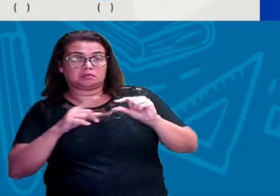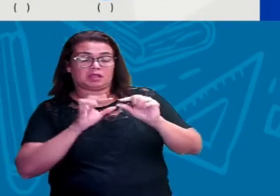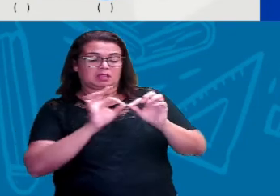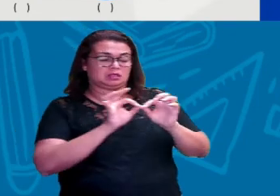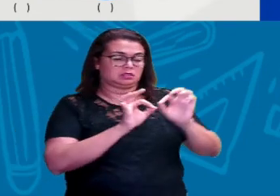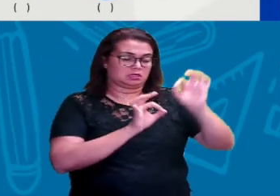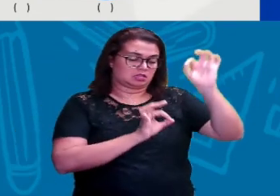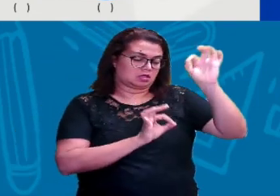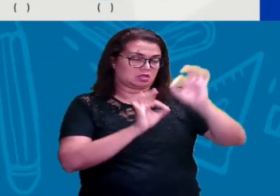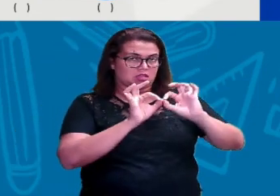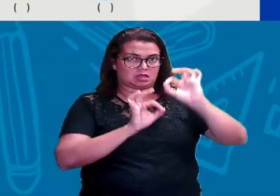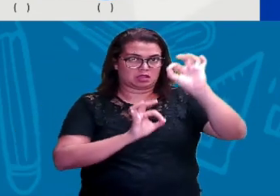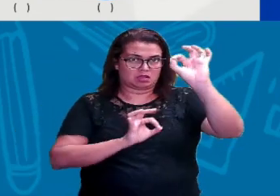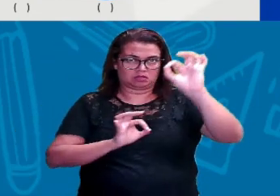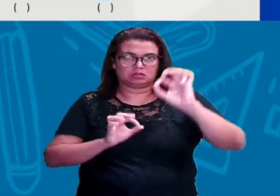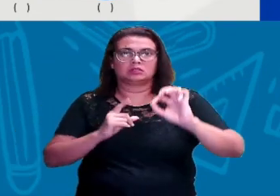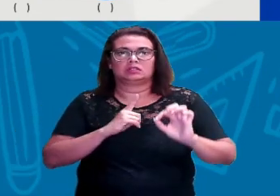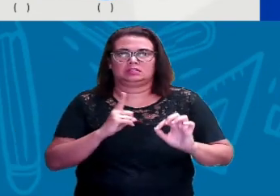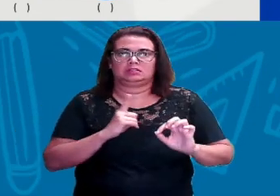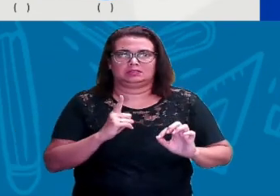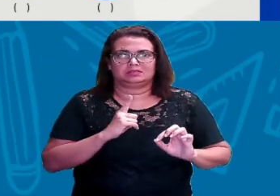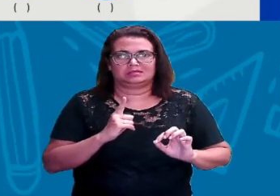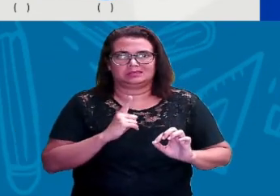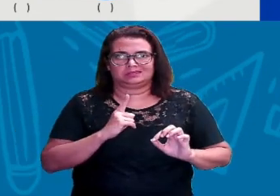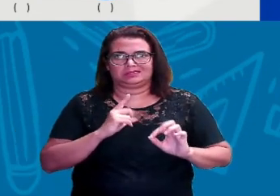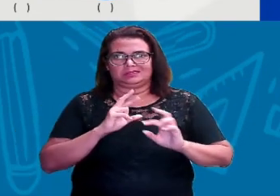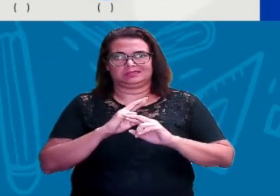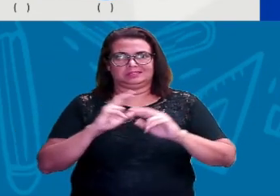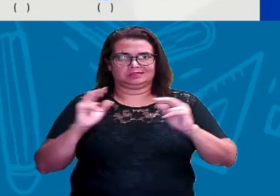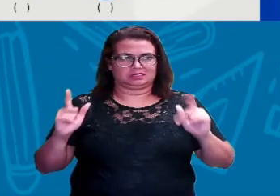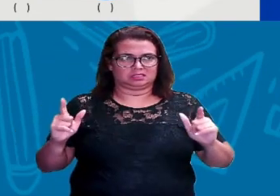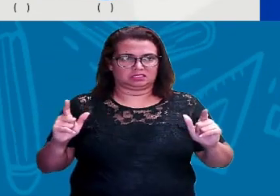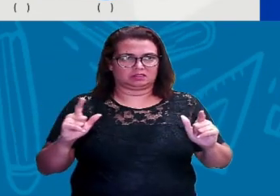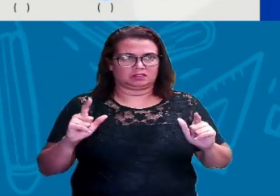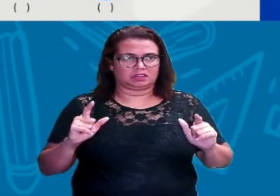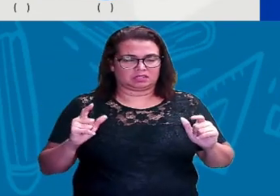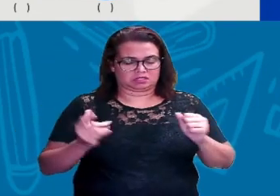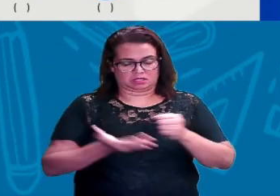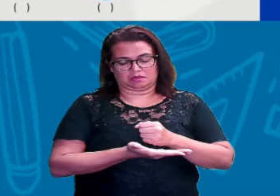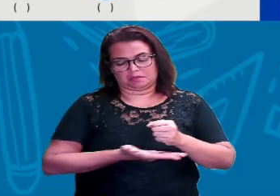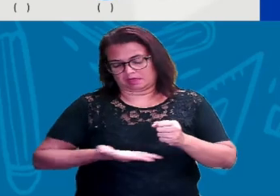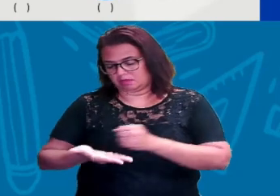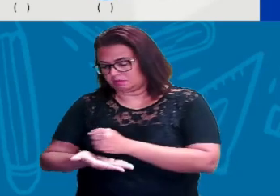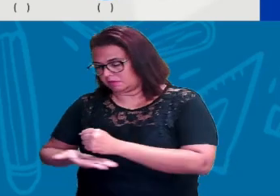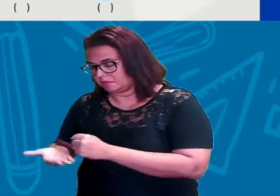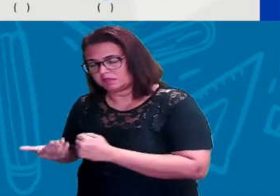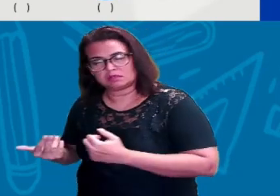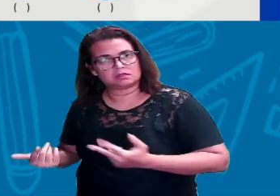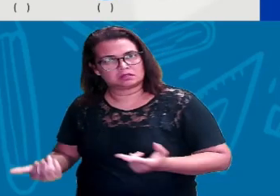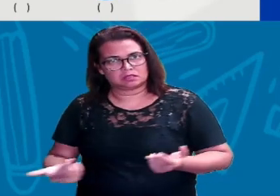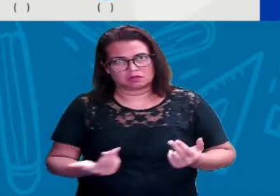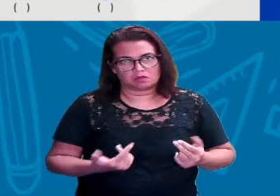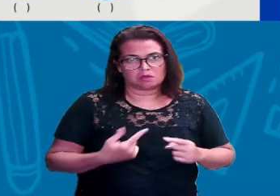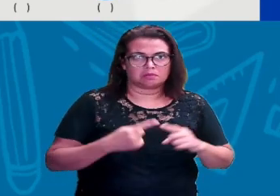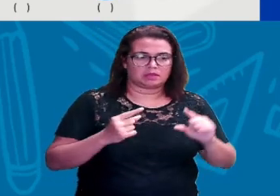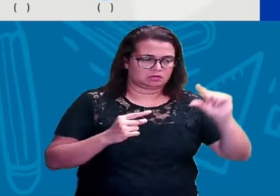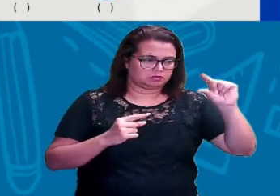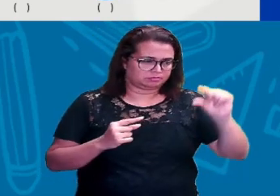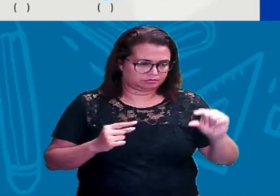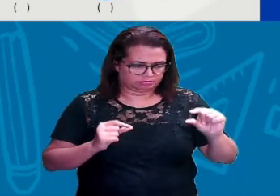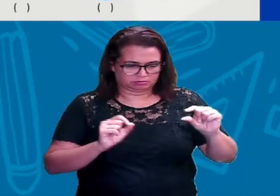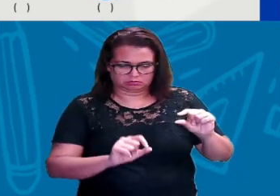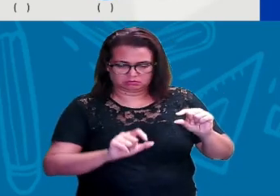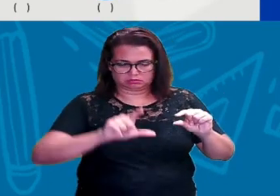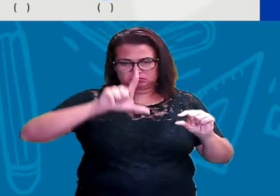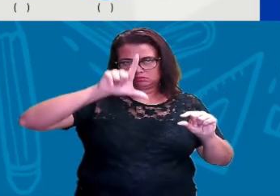à altura de cada lata, tá? Então, quanto menor a lata,